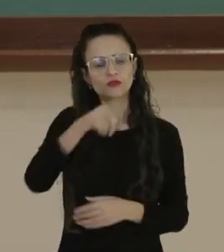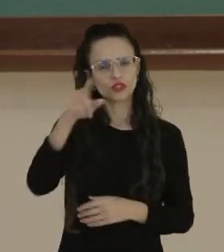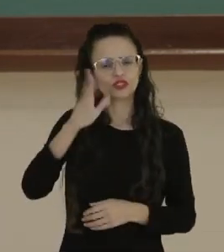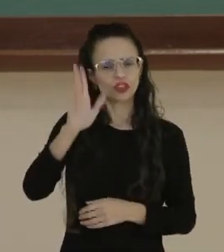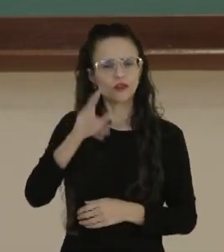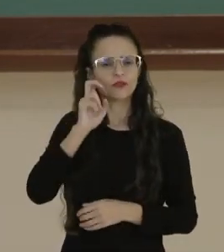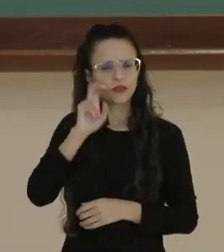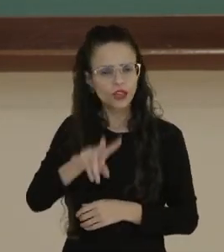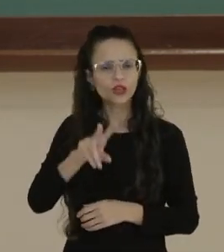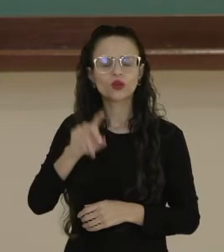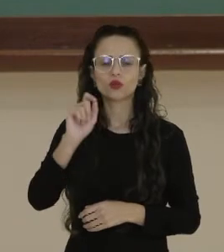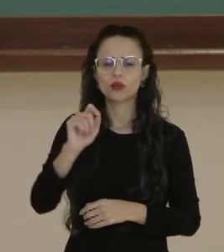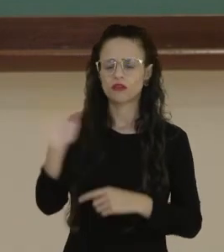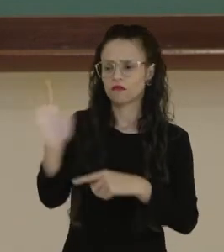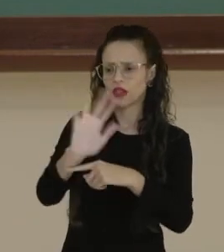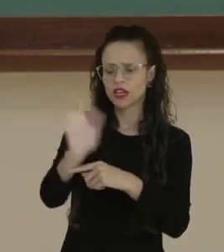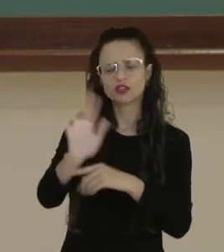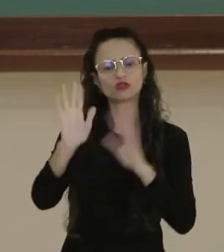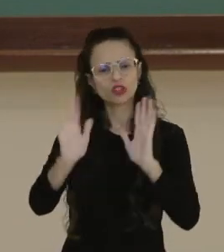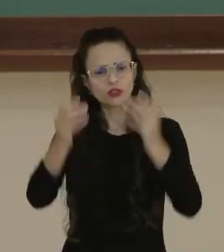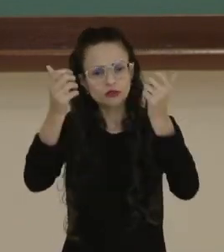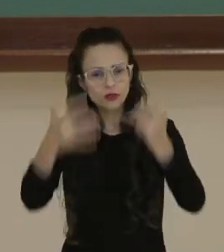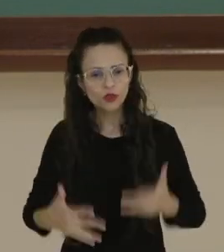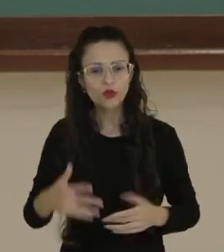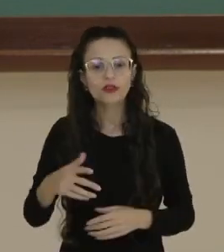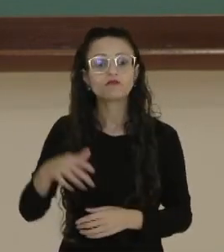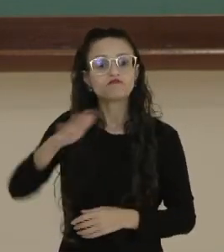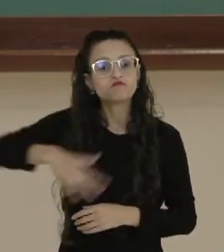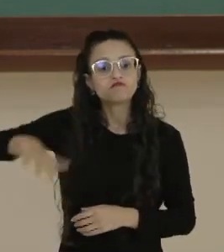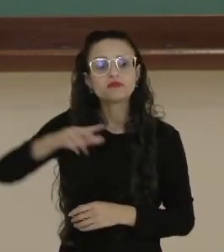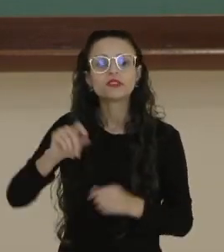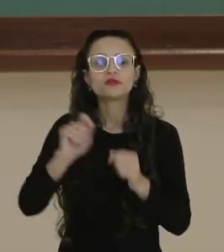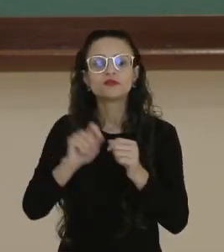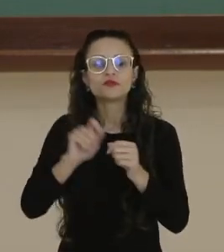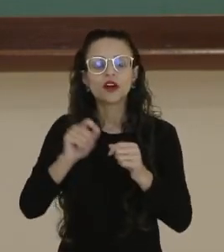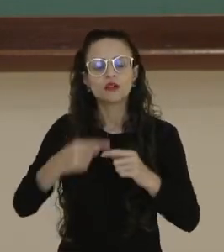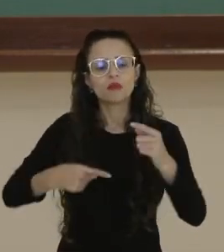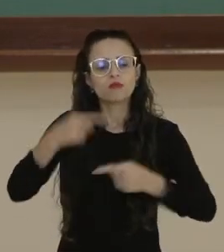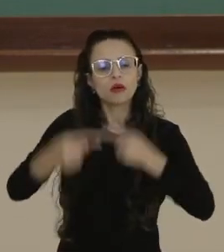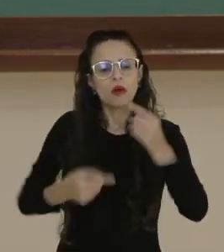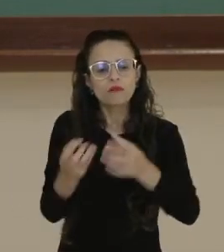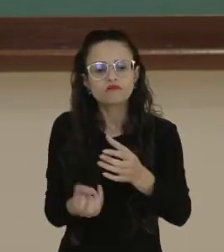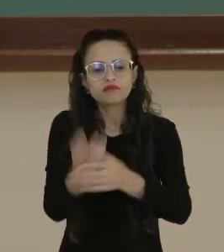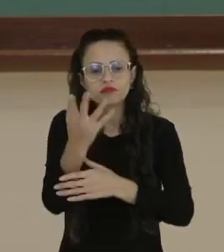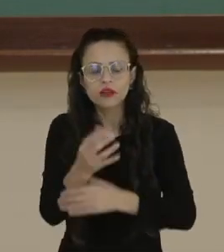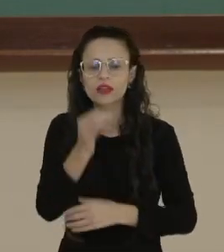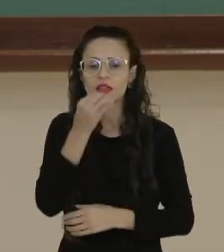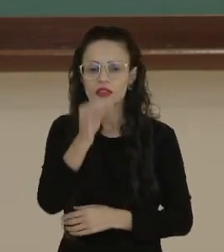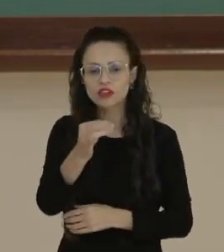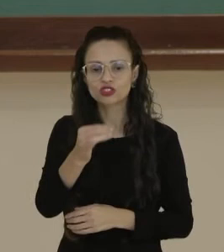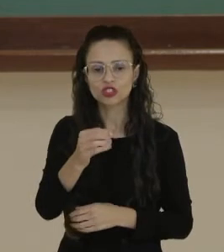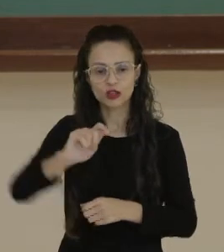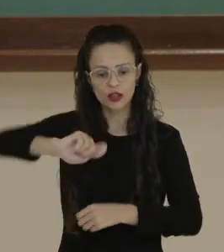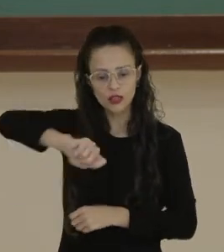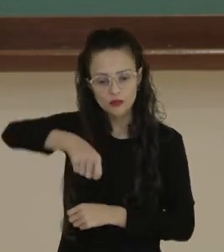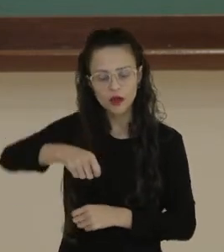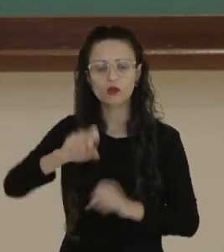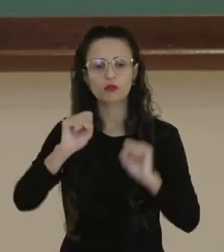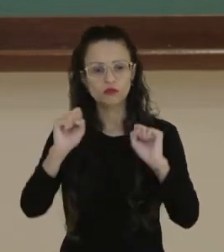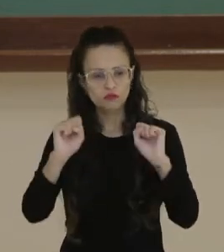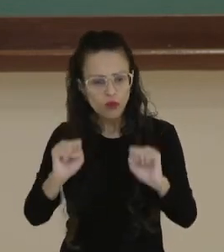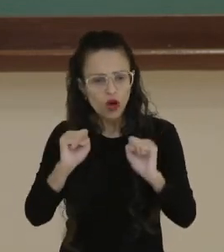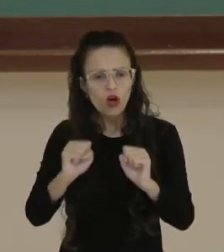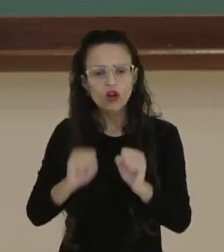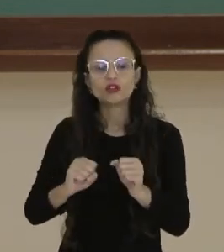ter visto isso aí em vídeos, tudo mais, que a galera faz lá um gerador de energia com limão, né? E pode alimentar um celular, por